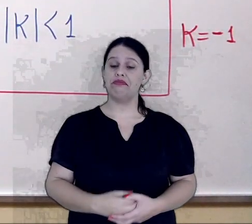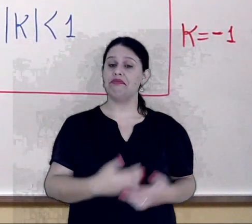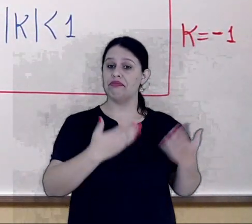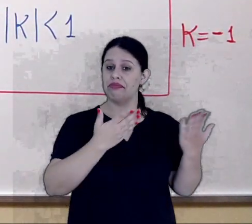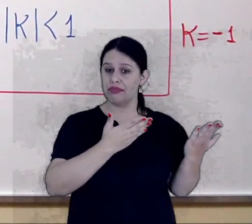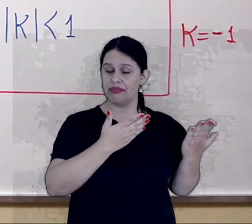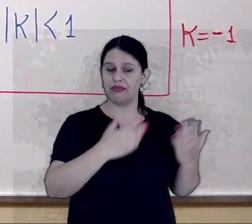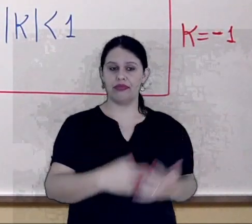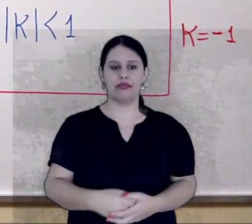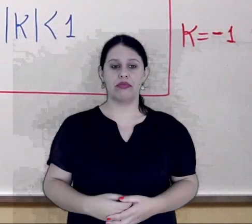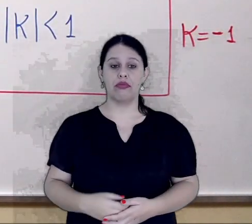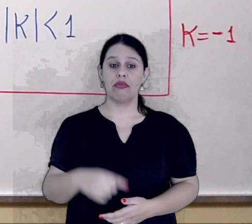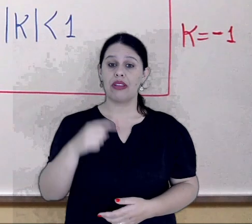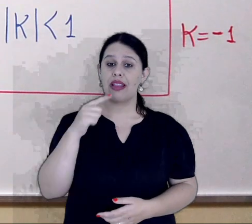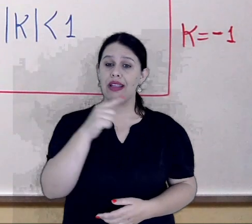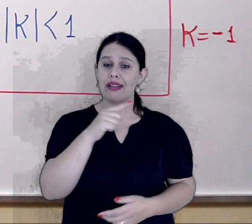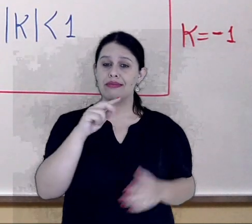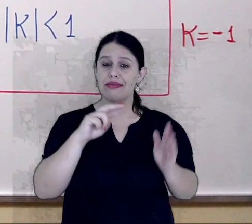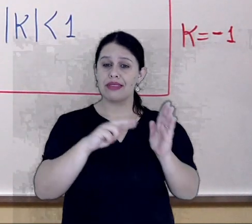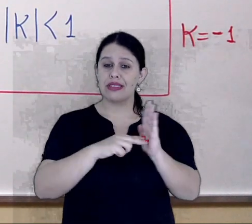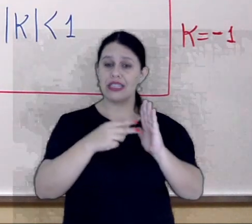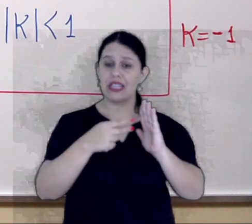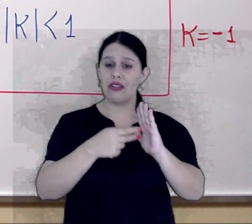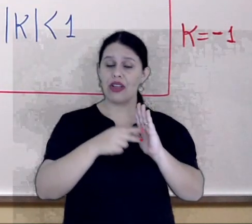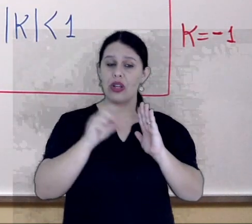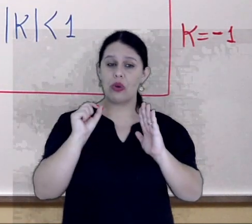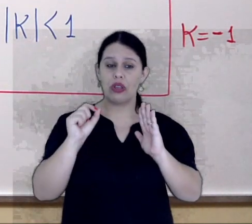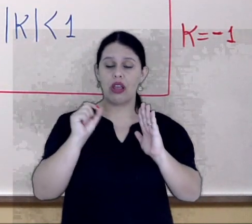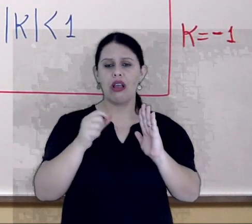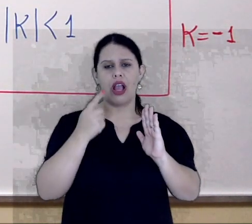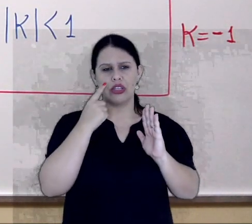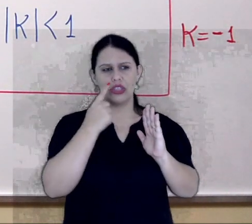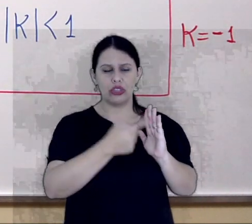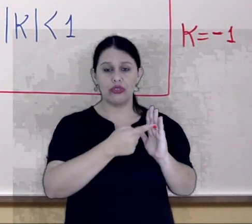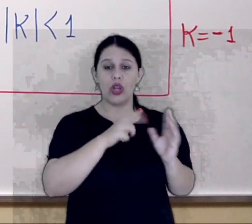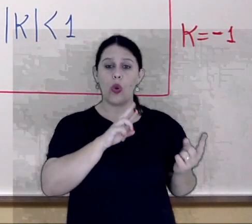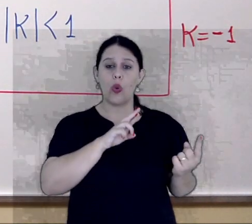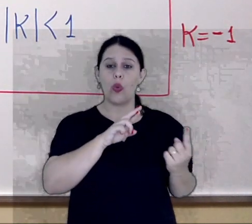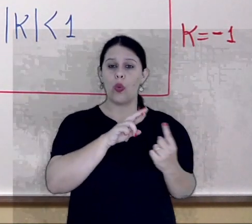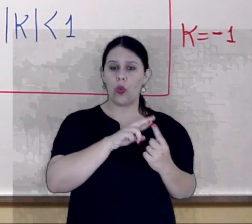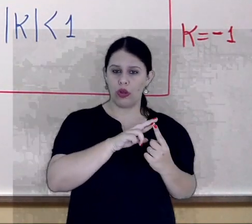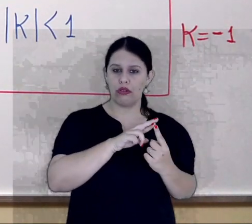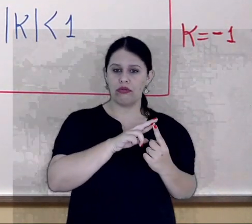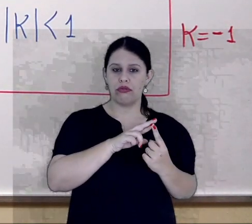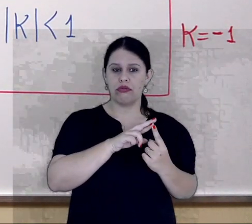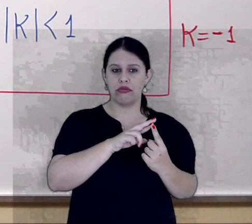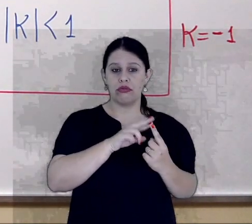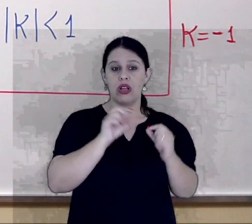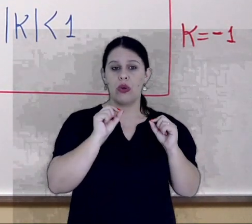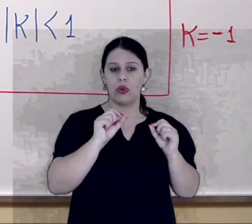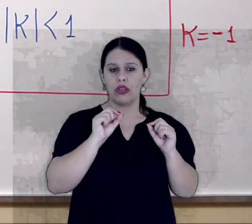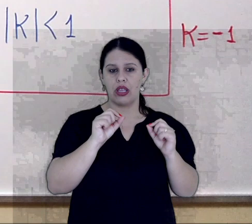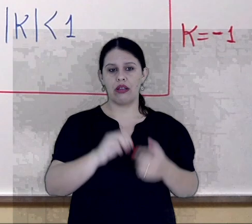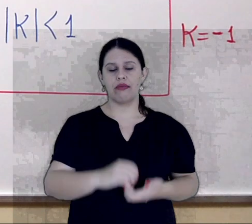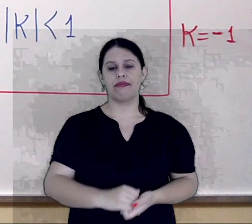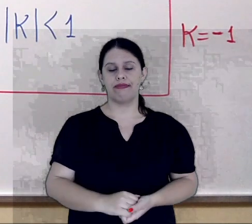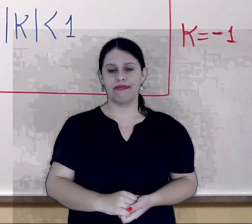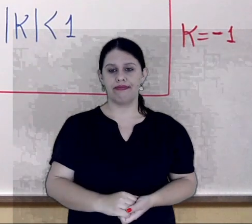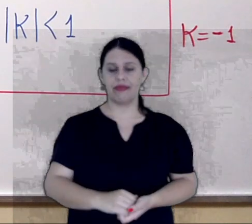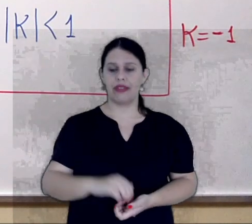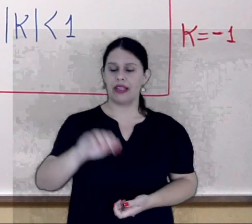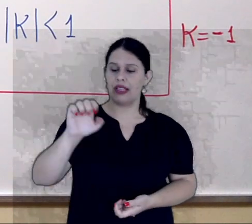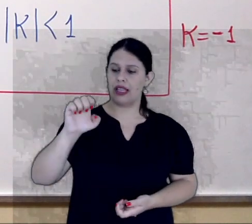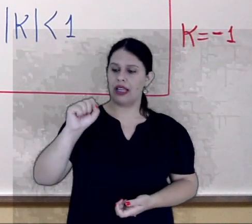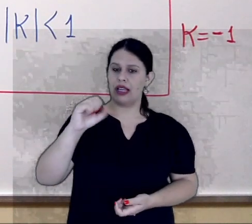Produto por escalar. O produto por escalar, como a gente diz, resulta um vetor. Então,